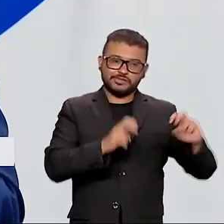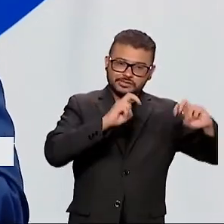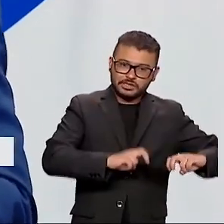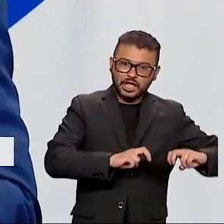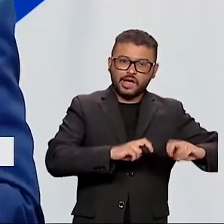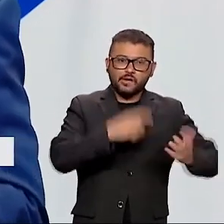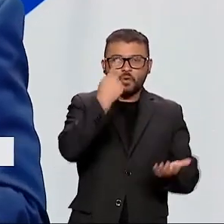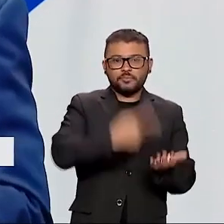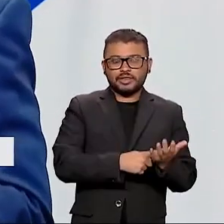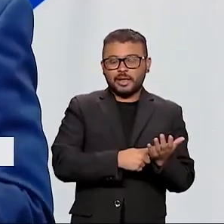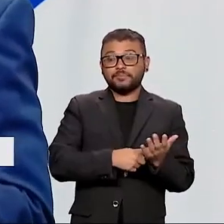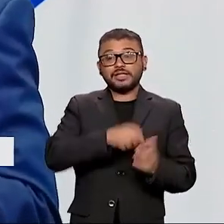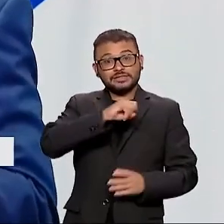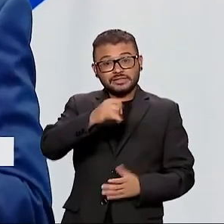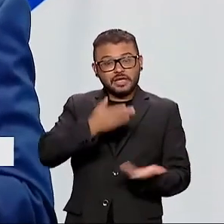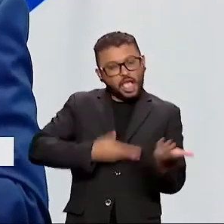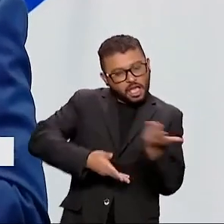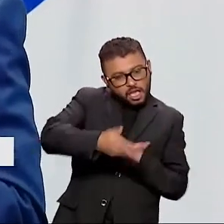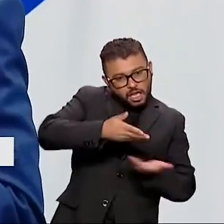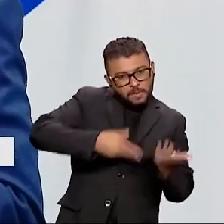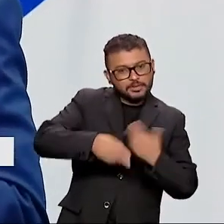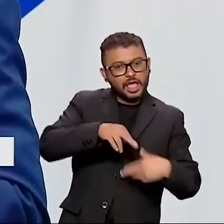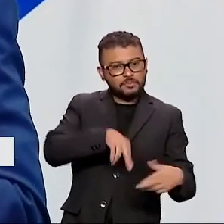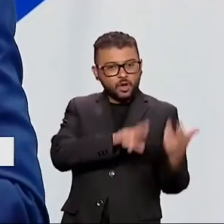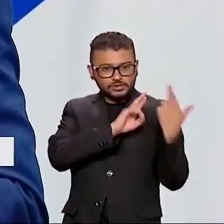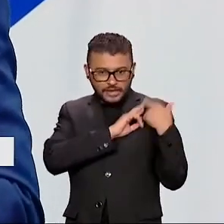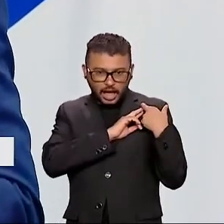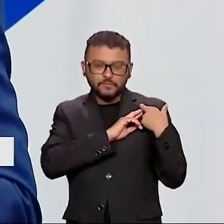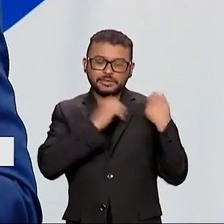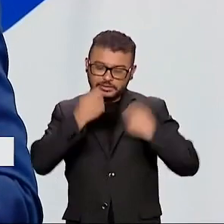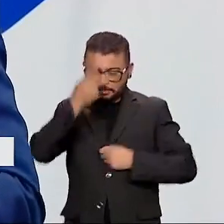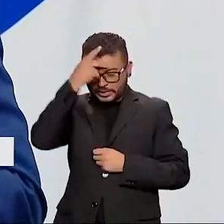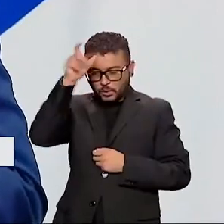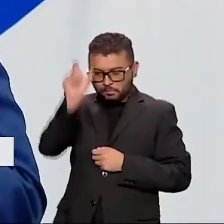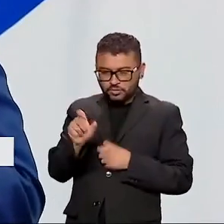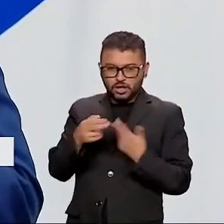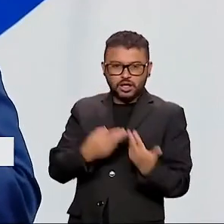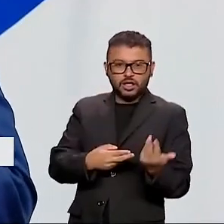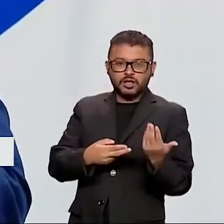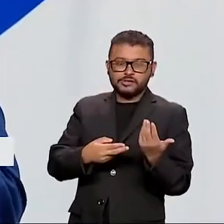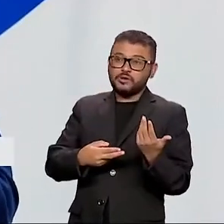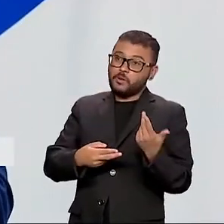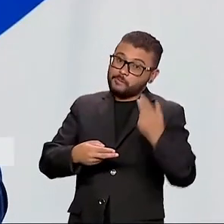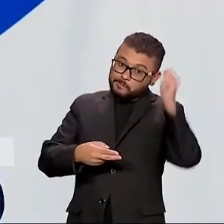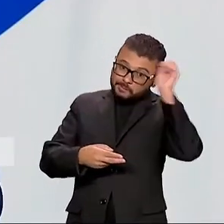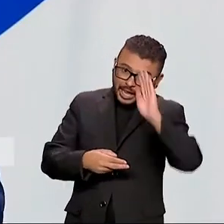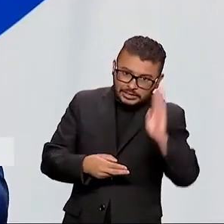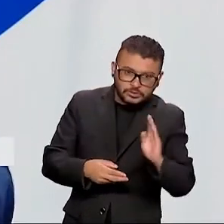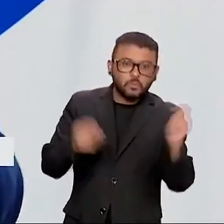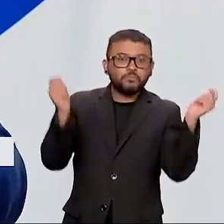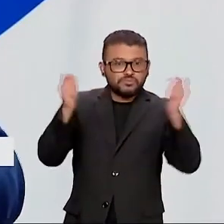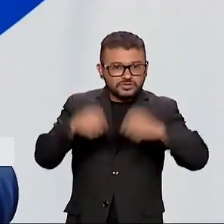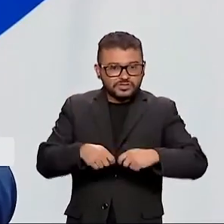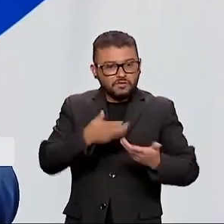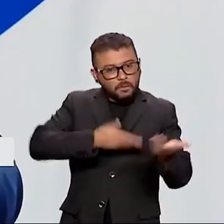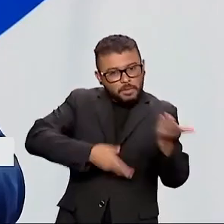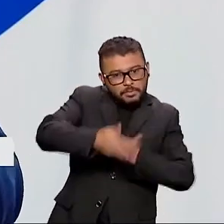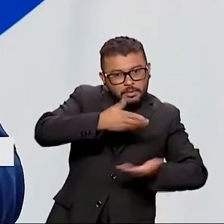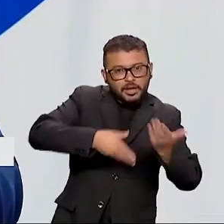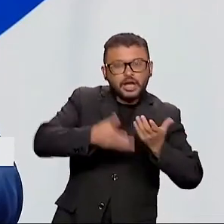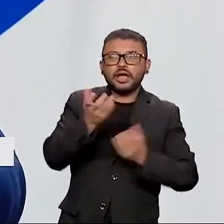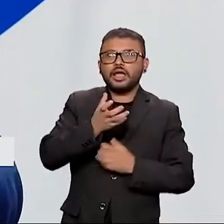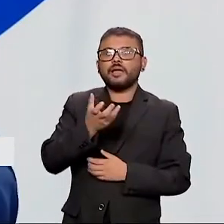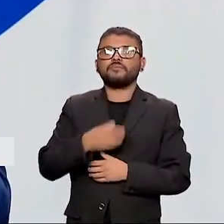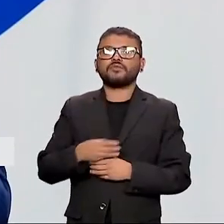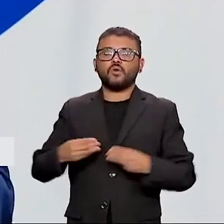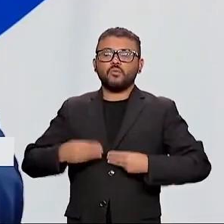vão precisar de interlocutores com muita responsabilidade para tentar negociar. E o Brasil está participando. Agora mesmo,